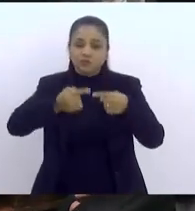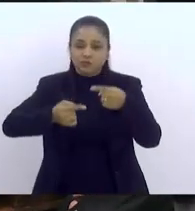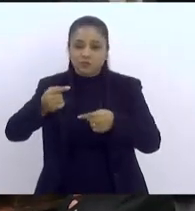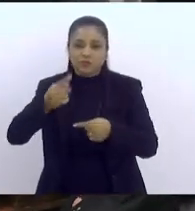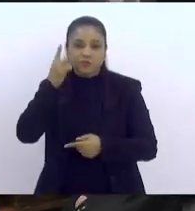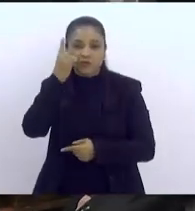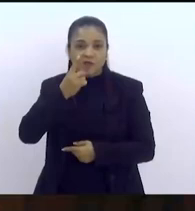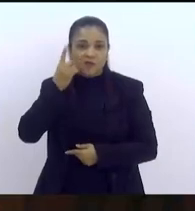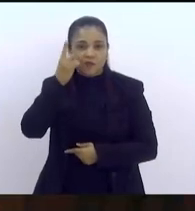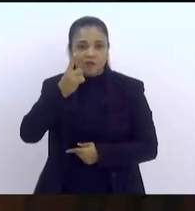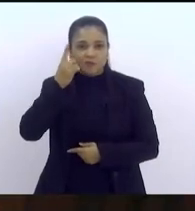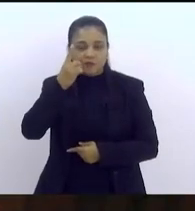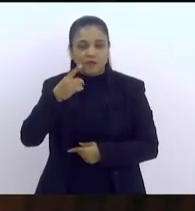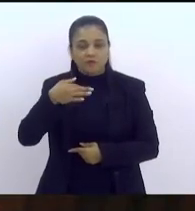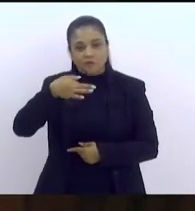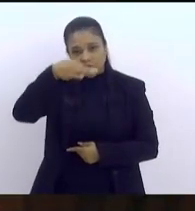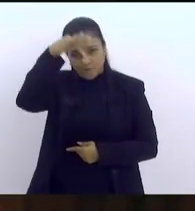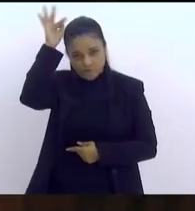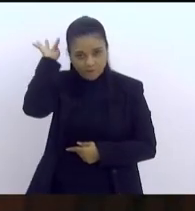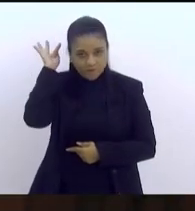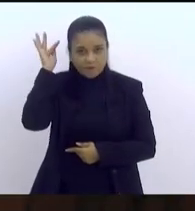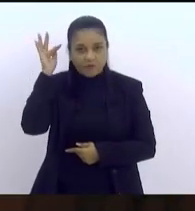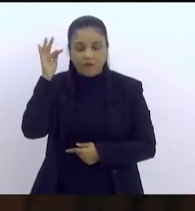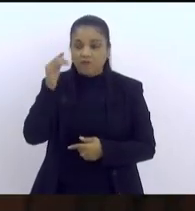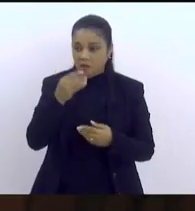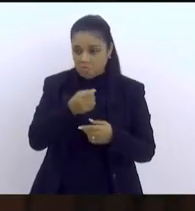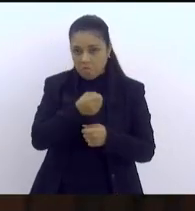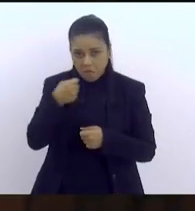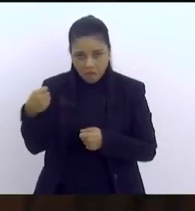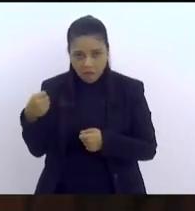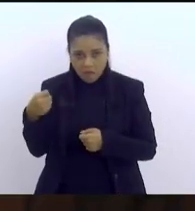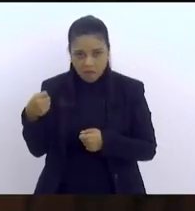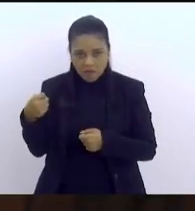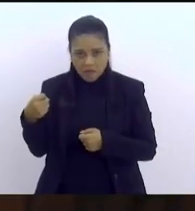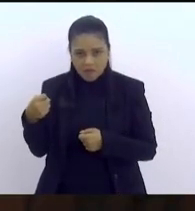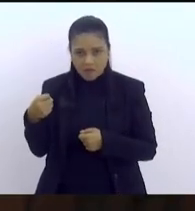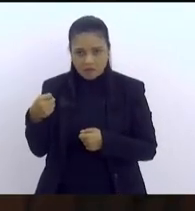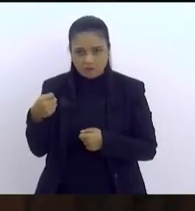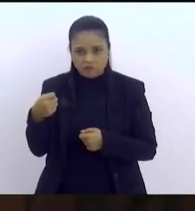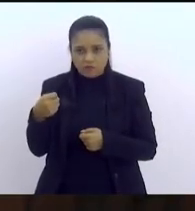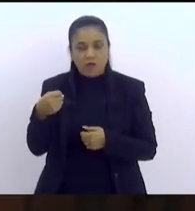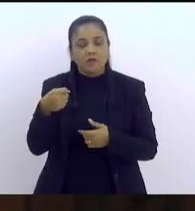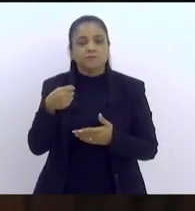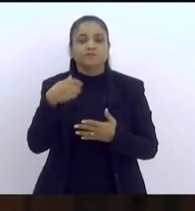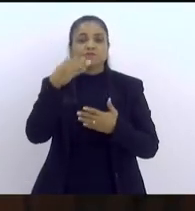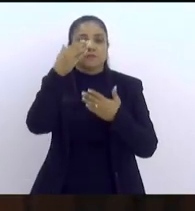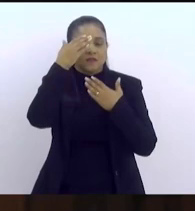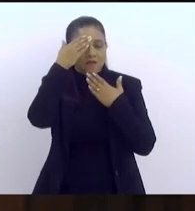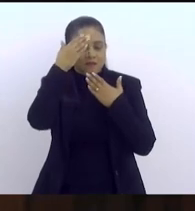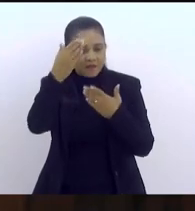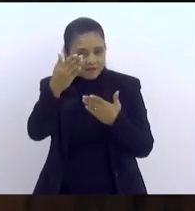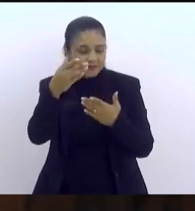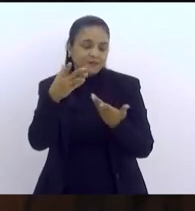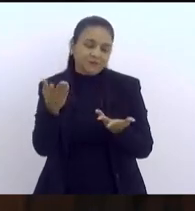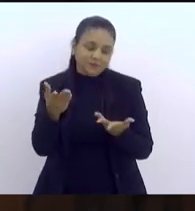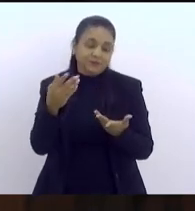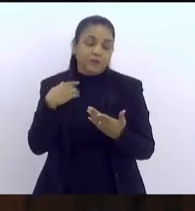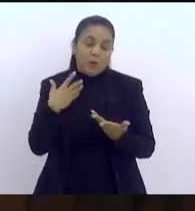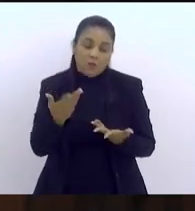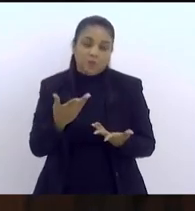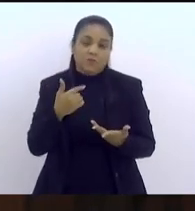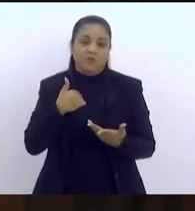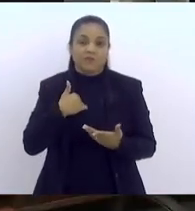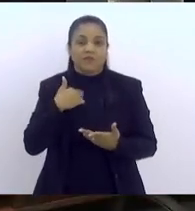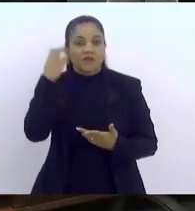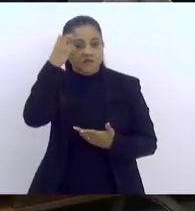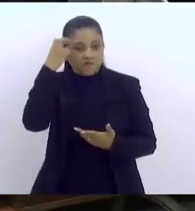está na frente, Fred Pacheco. Vai deixar para ela, Fred? Deixa eu ver. Já anotei. Agradeço, Vossa Excelência. Presidente,